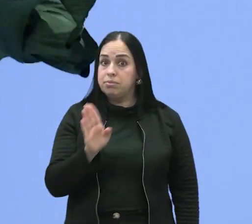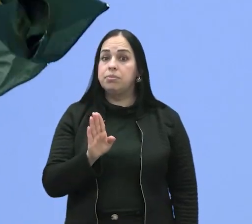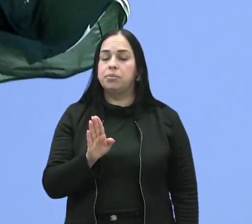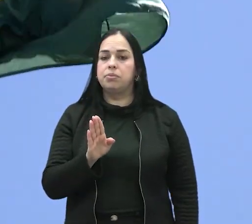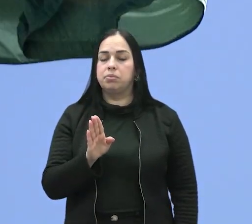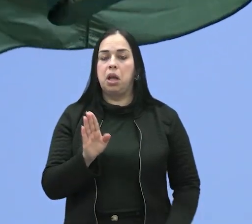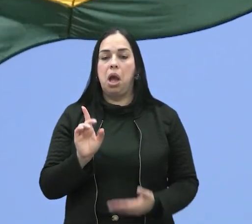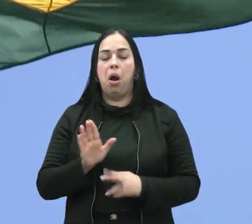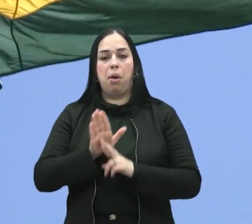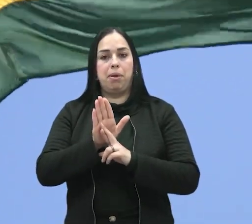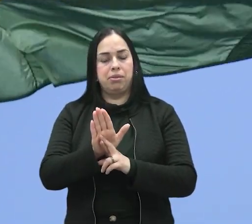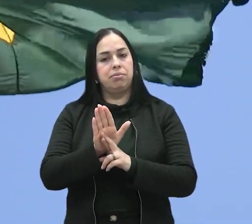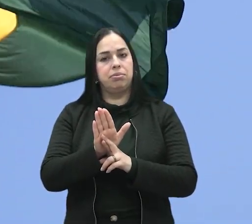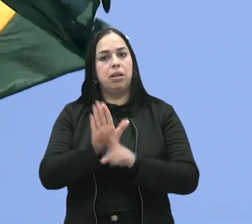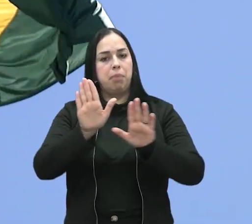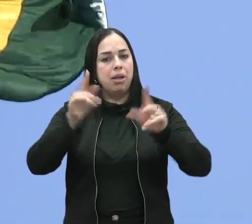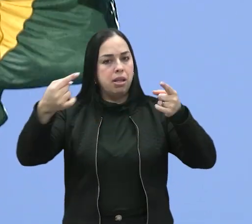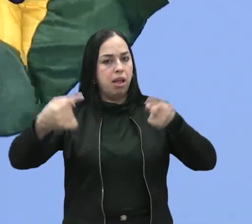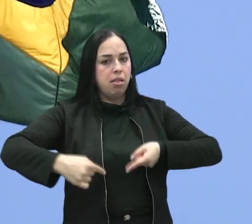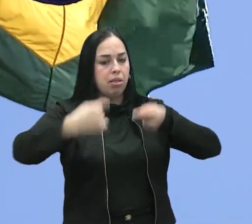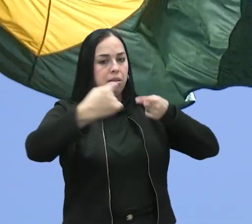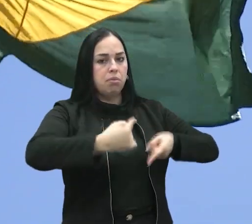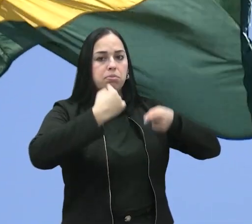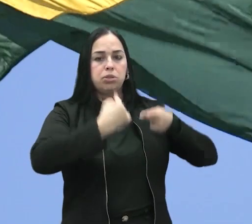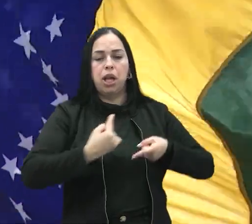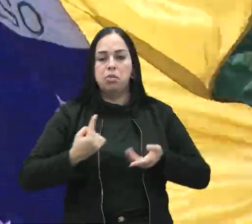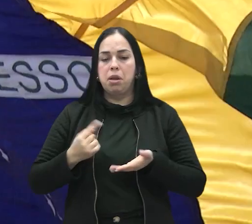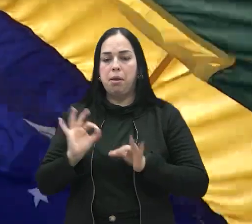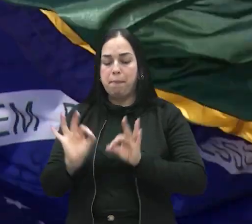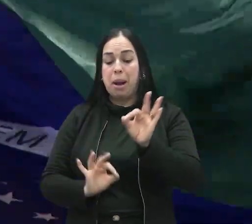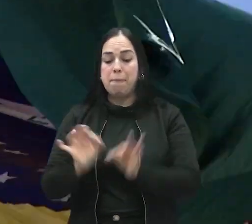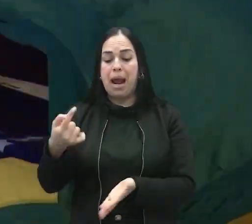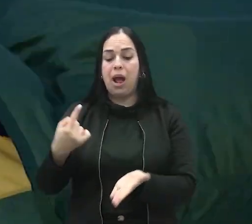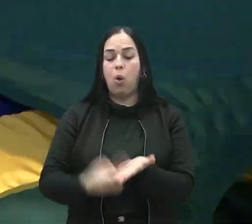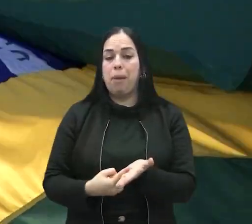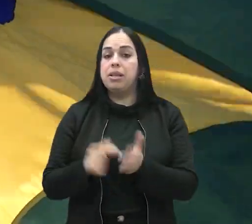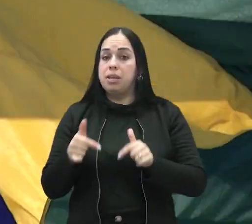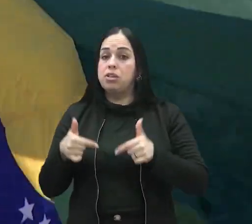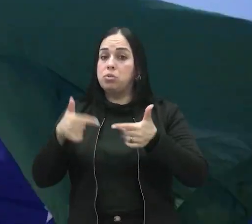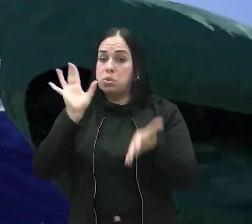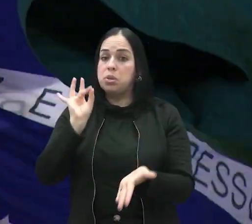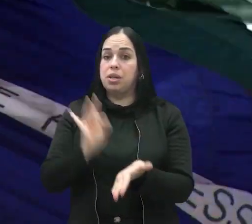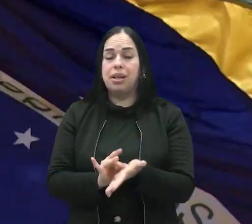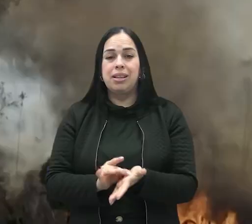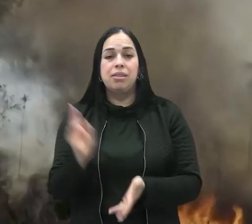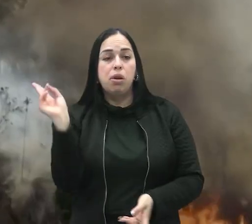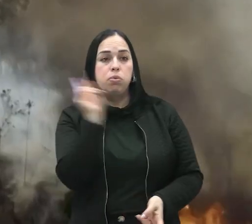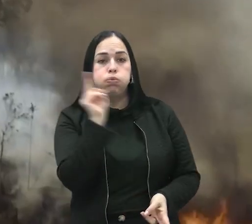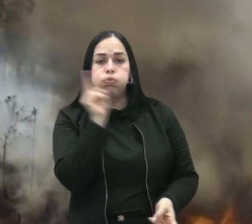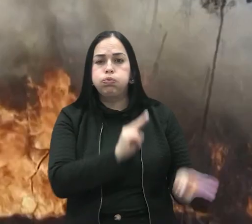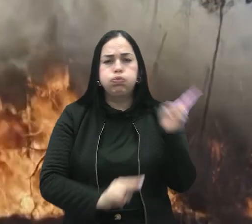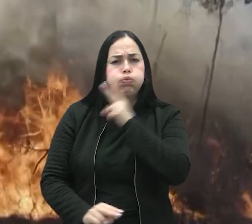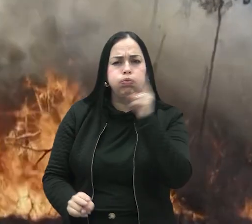O Brasil, como anfitrião, enfrenta o desafio de mobilizar compromissos e ações concretas.